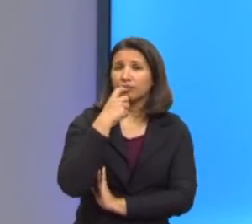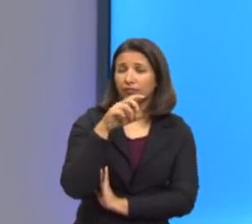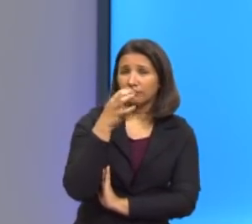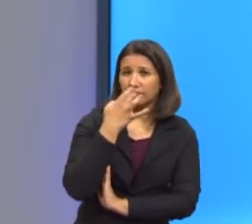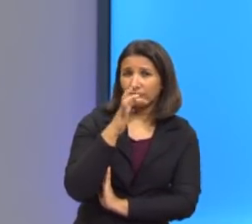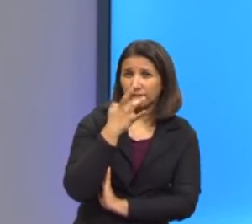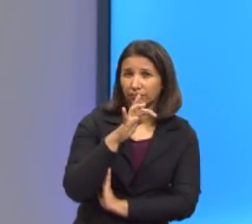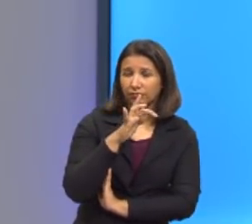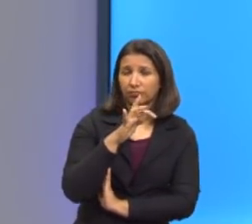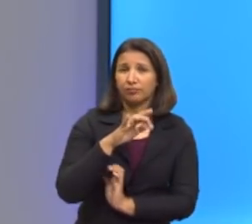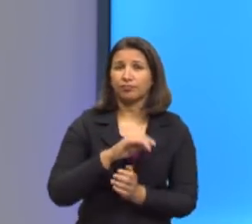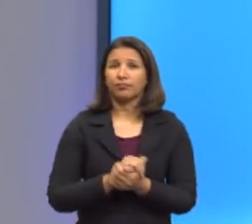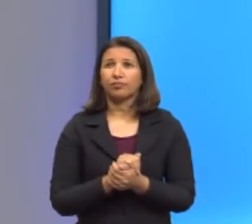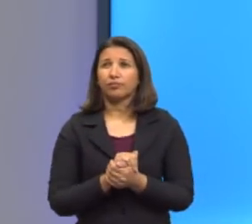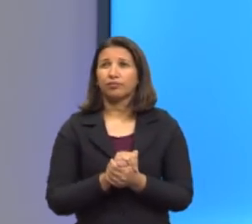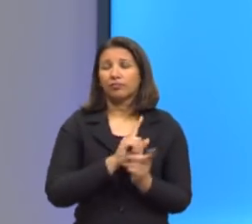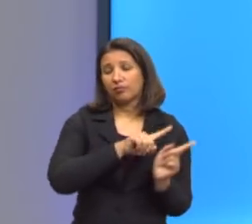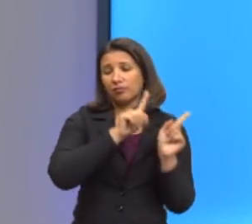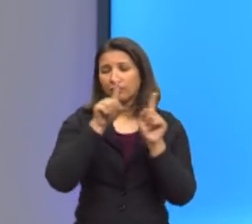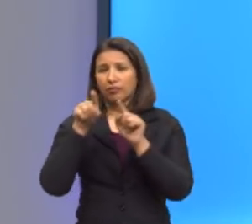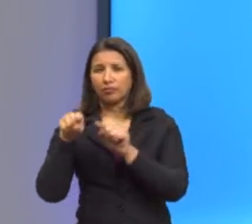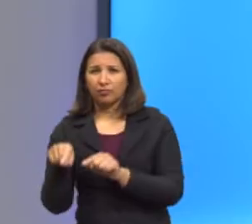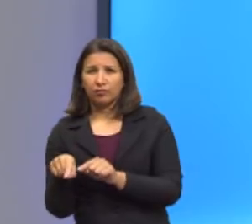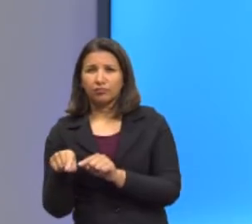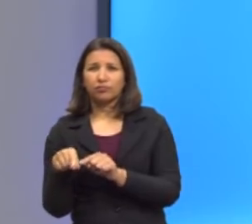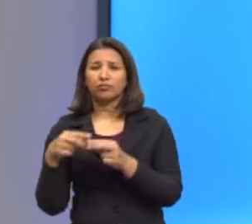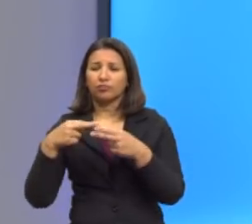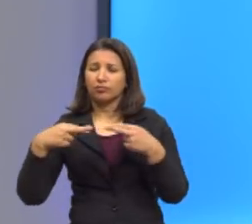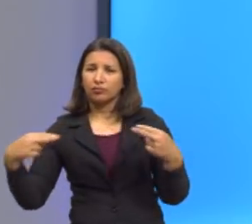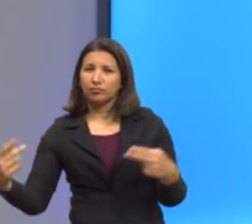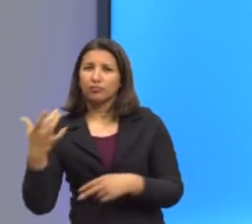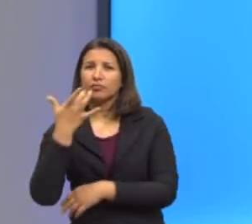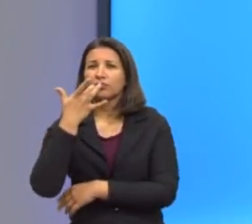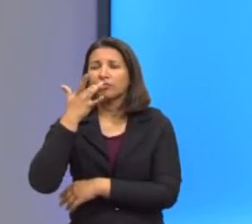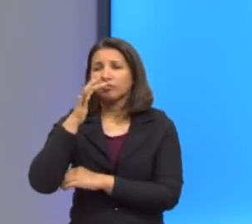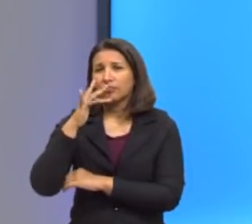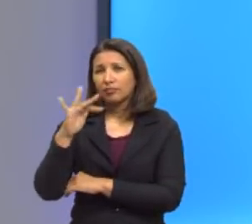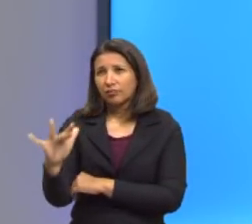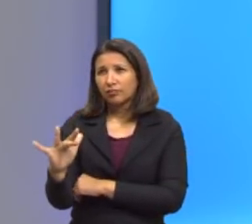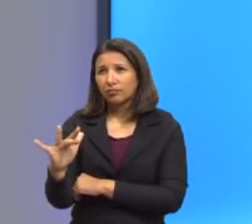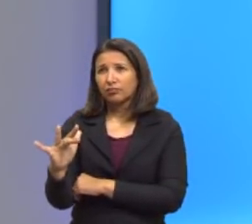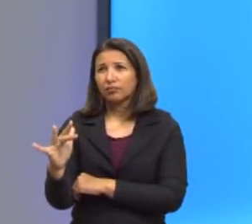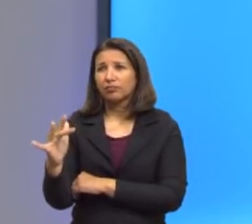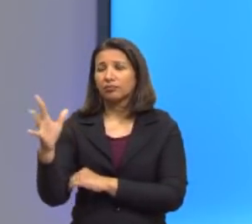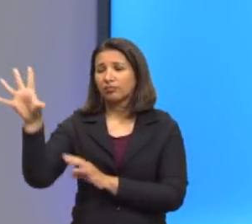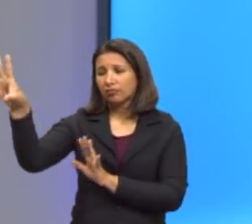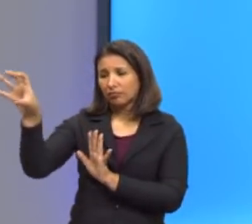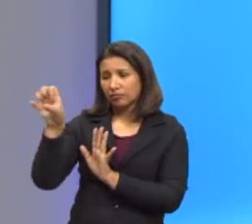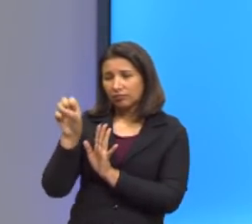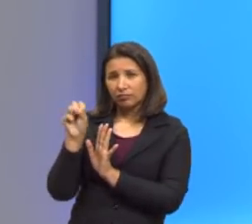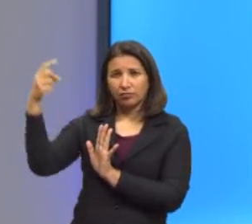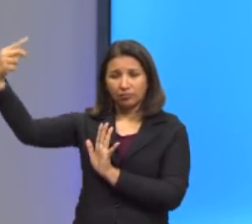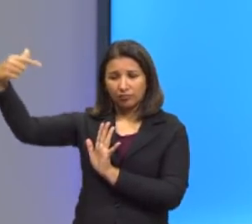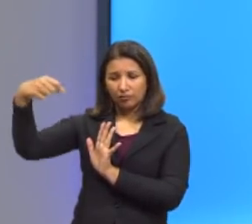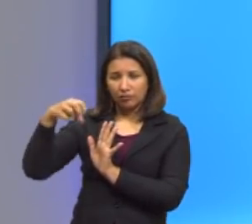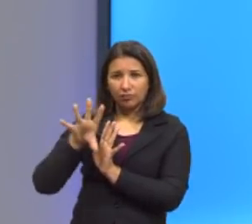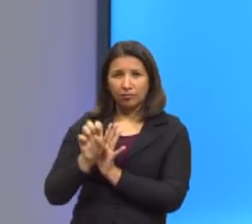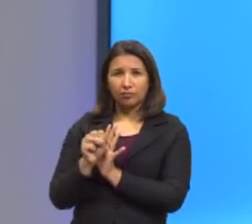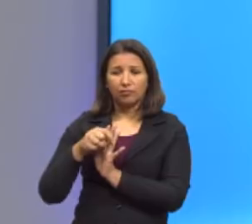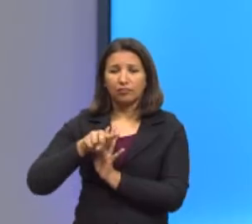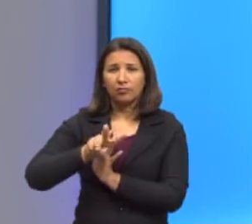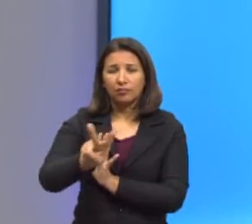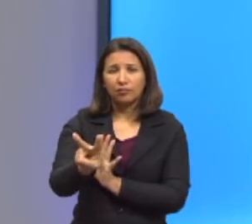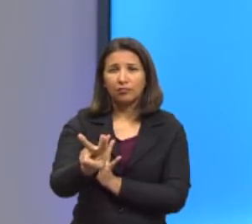das cores. O objeto branco absorve e reflete todas as cores. Né? Aqui, nesse caso